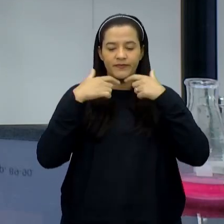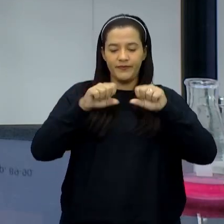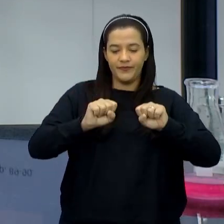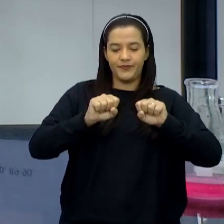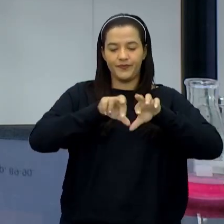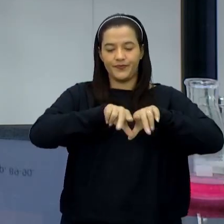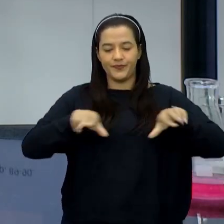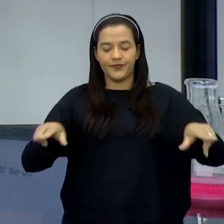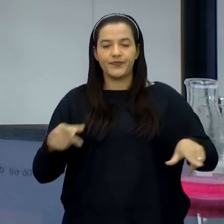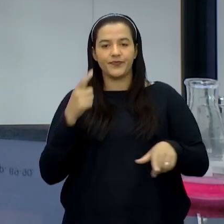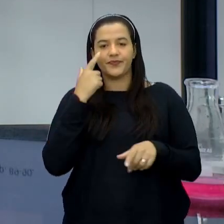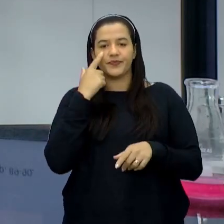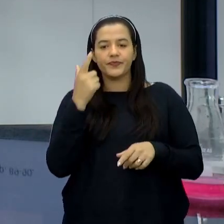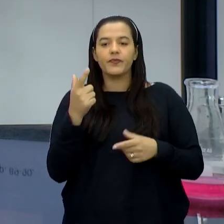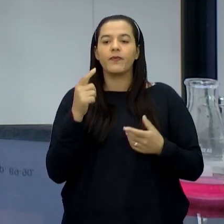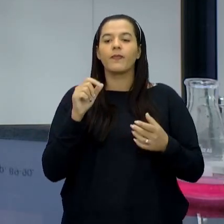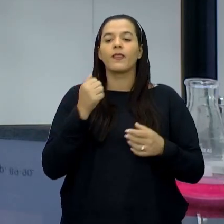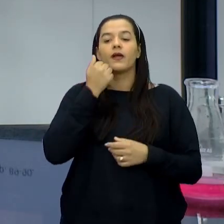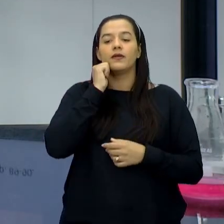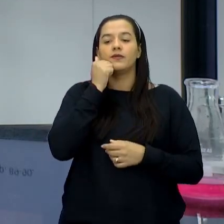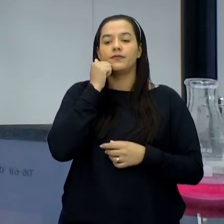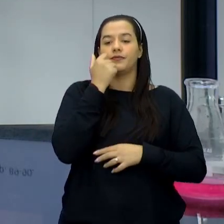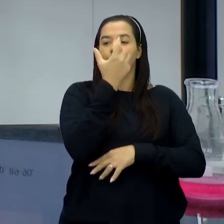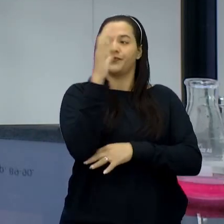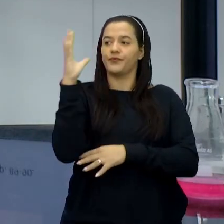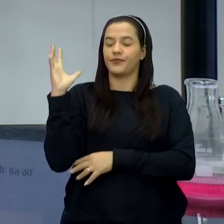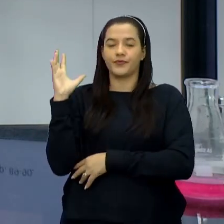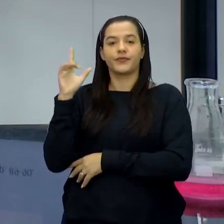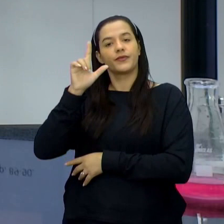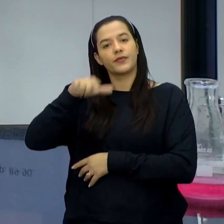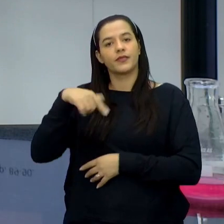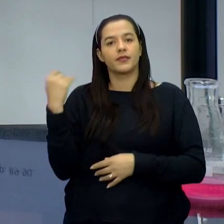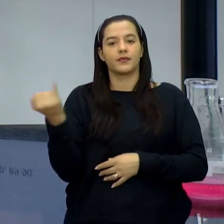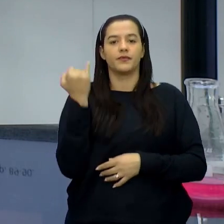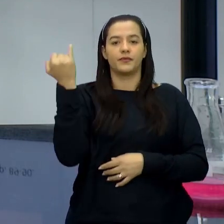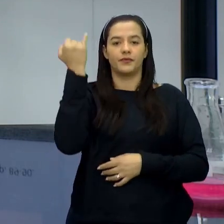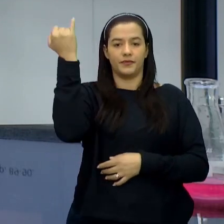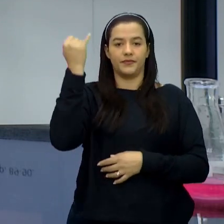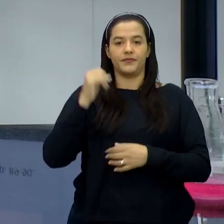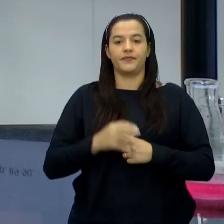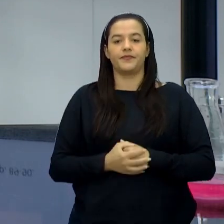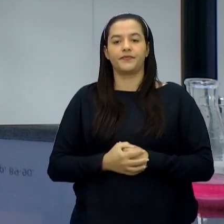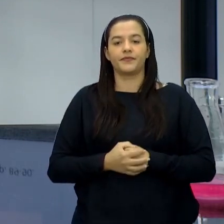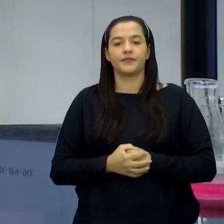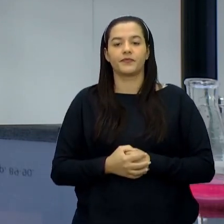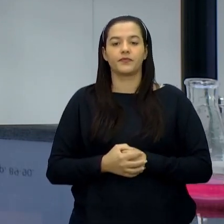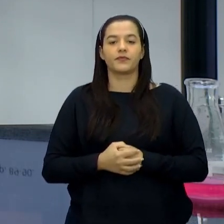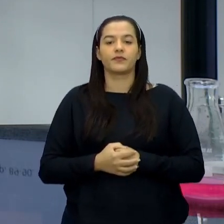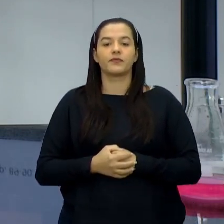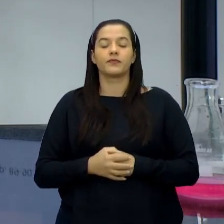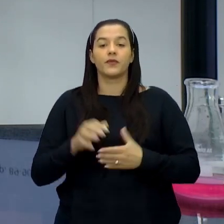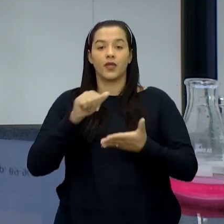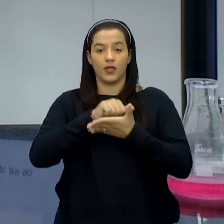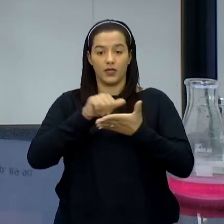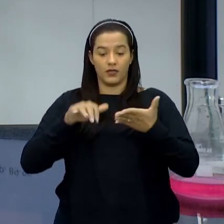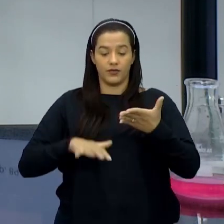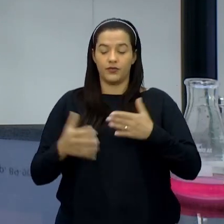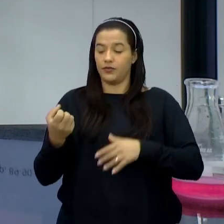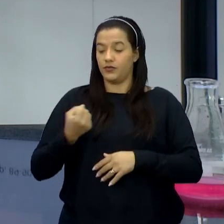conversando aí com a ciência da natureza, que é muito importante, né? Nós vamos ter na atividade